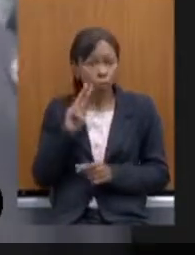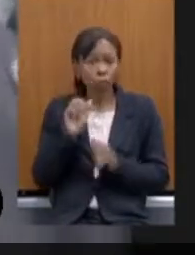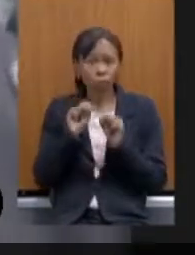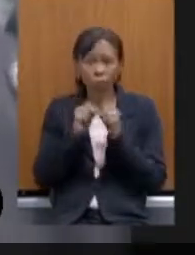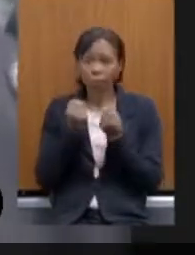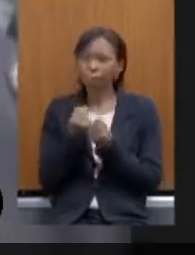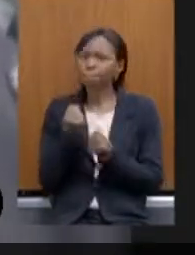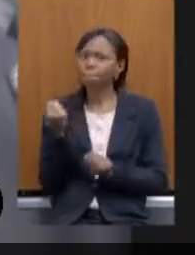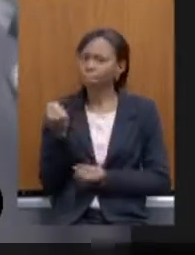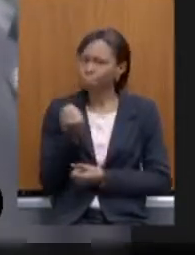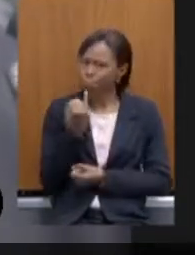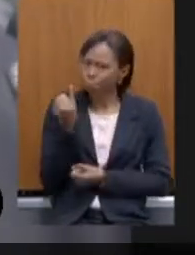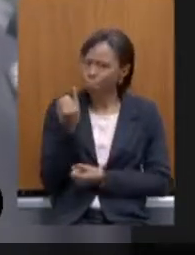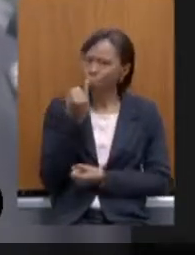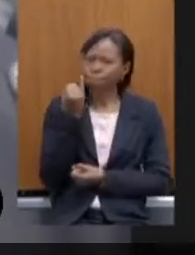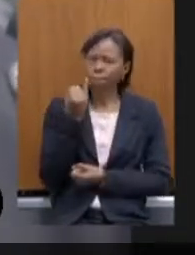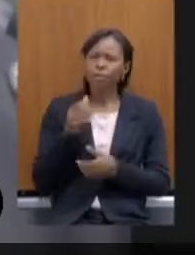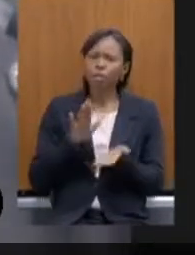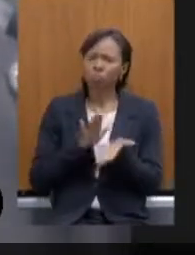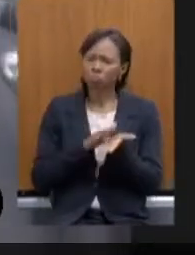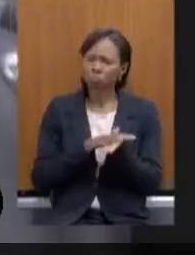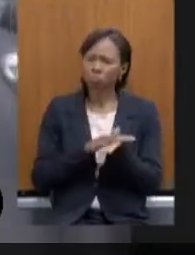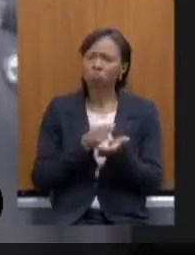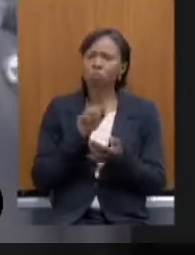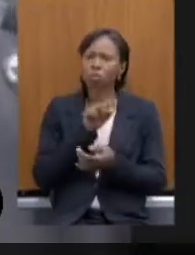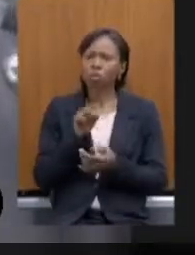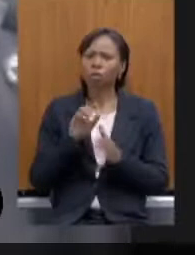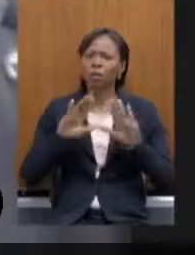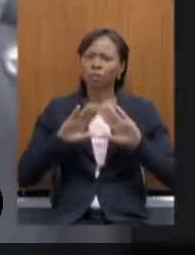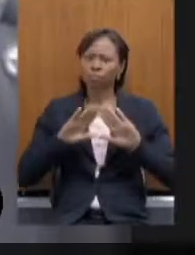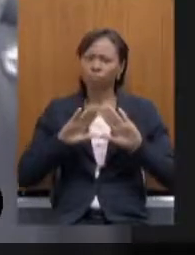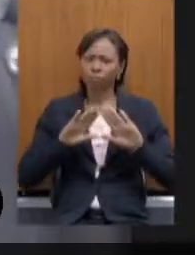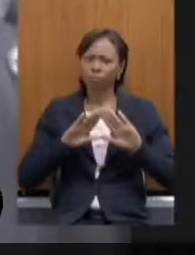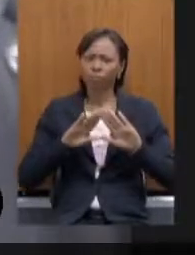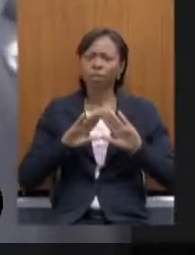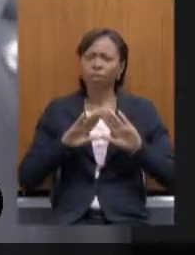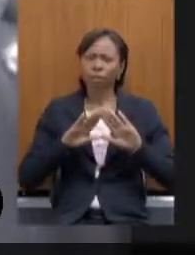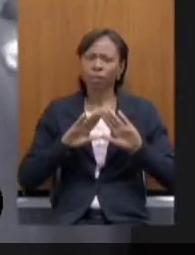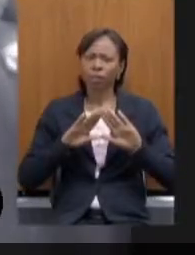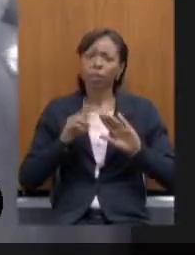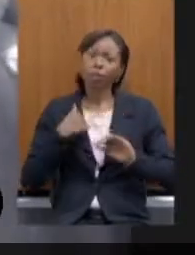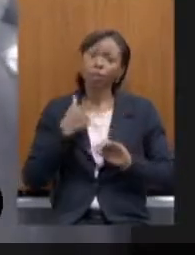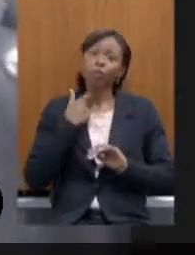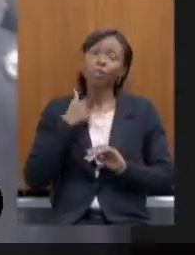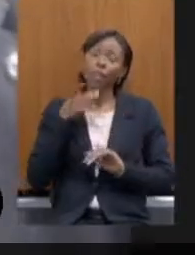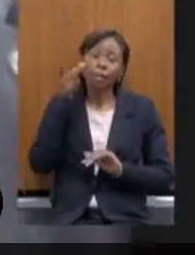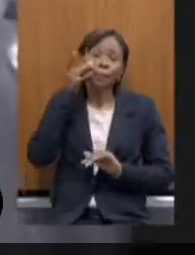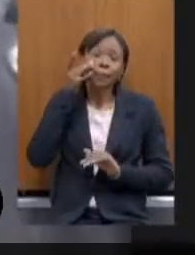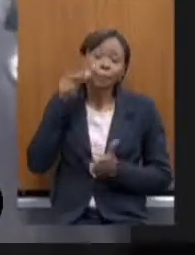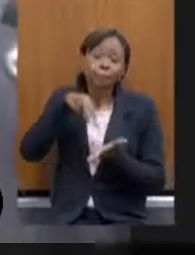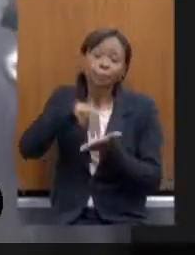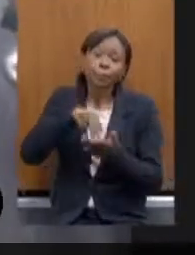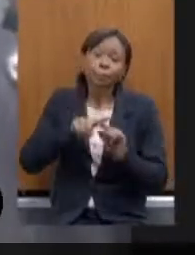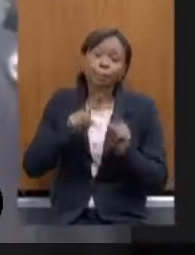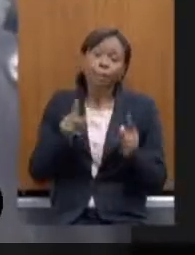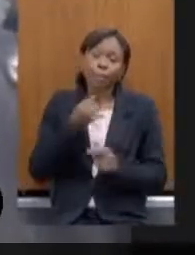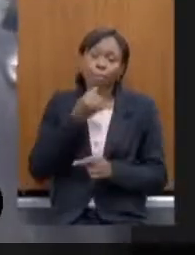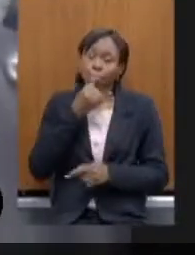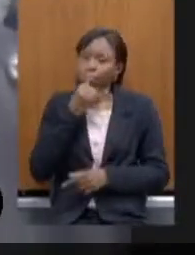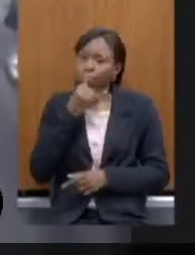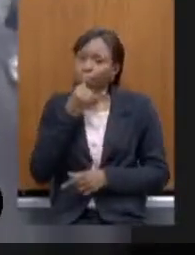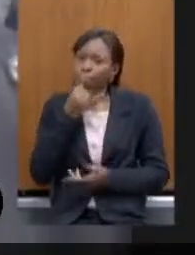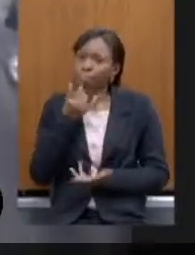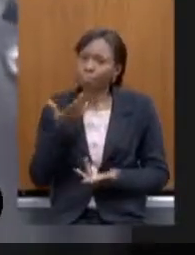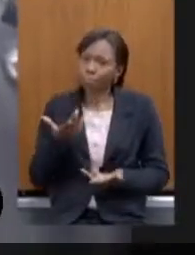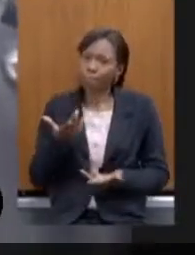muito quero parabenizar mesma esta casa sabe muito de estar presente mas infelizmente